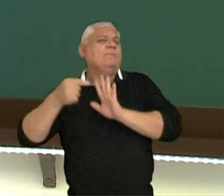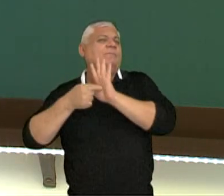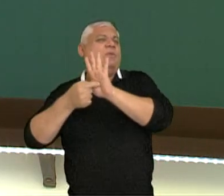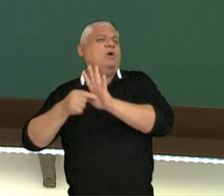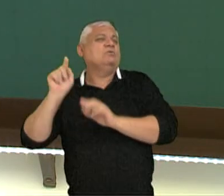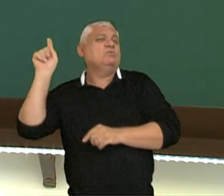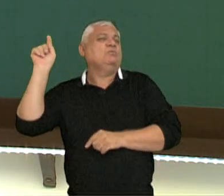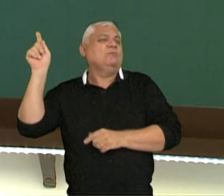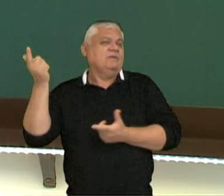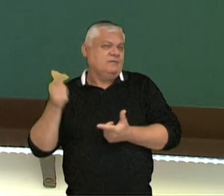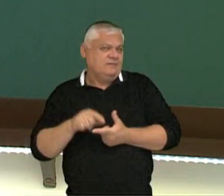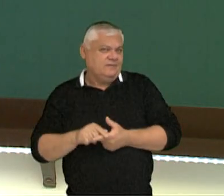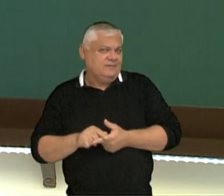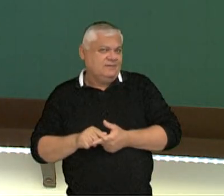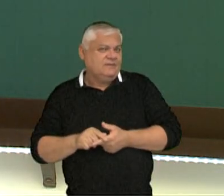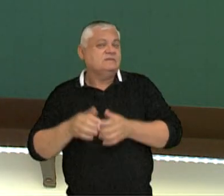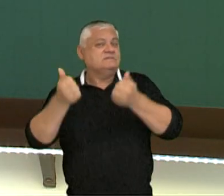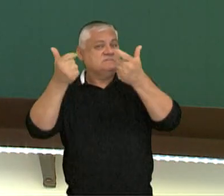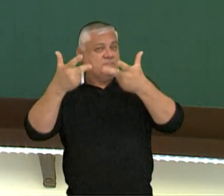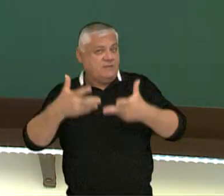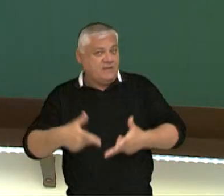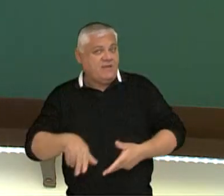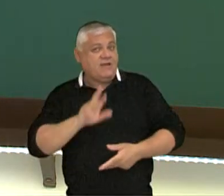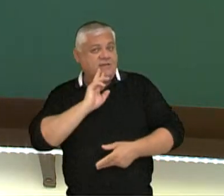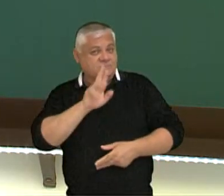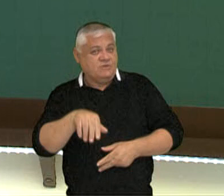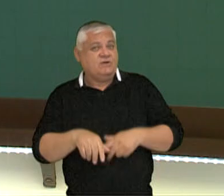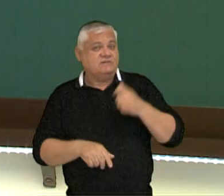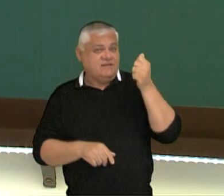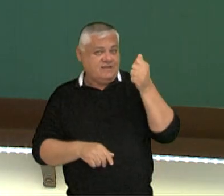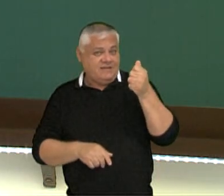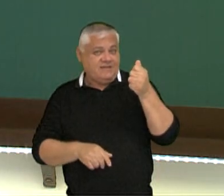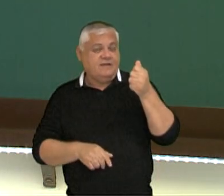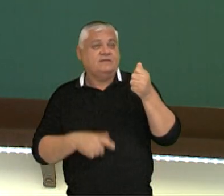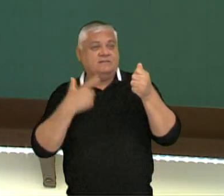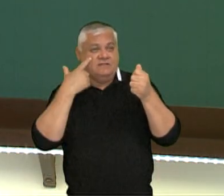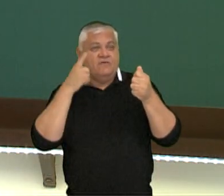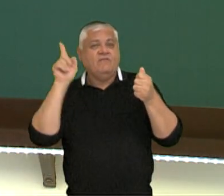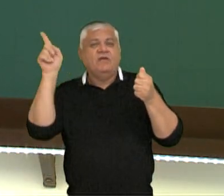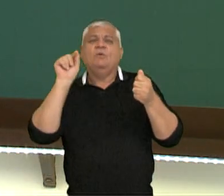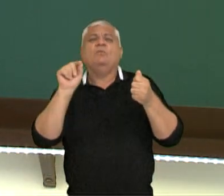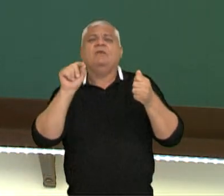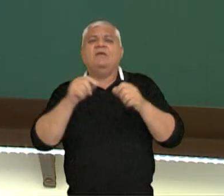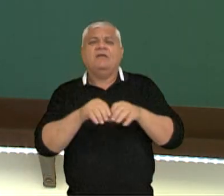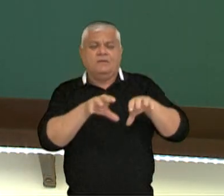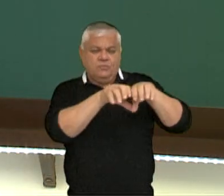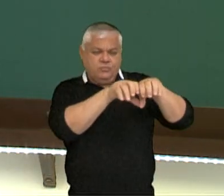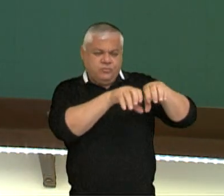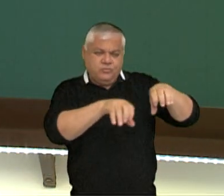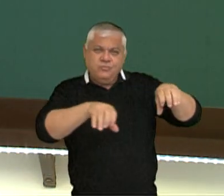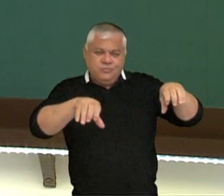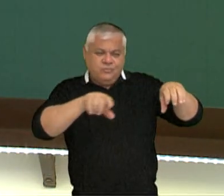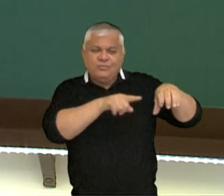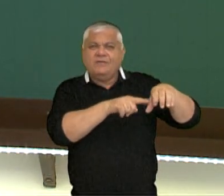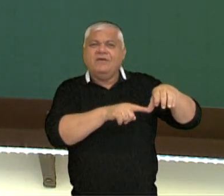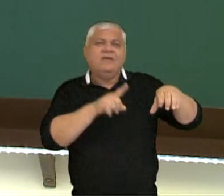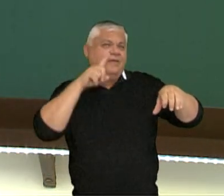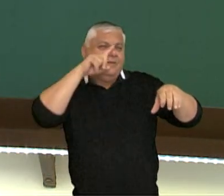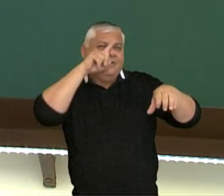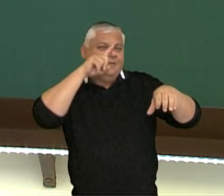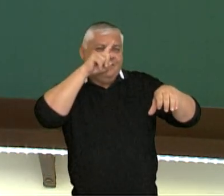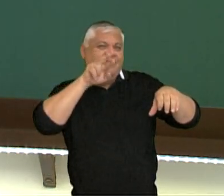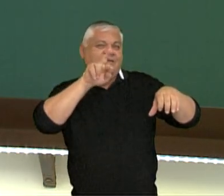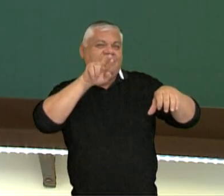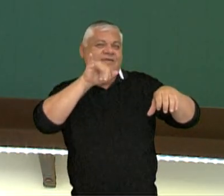na charge, explicar a resposta de vocês ali. Então, analisando aqui, o que nós temos de risco